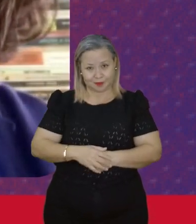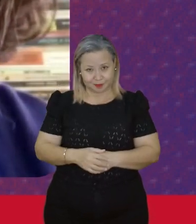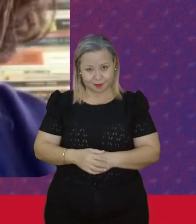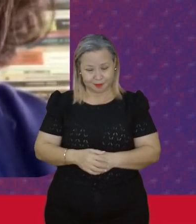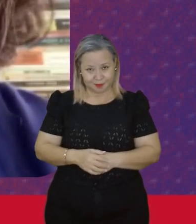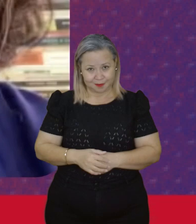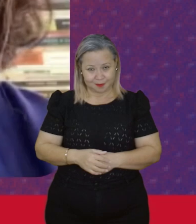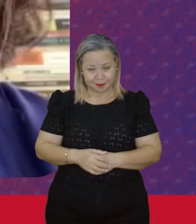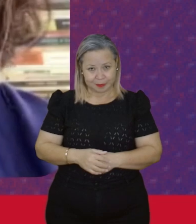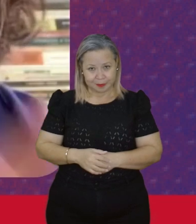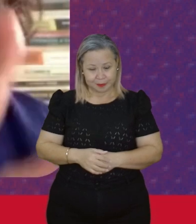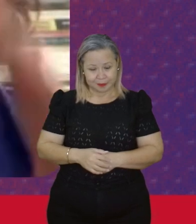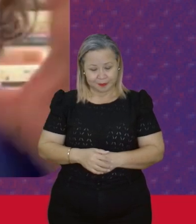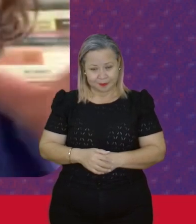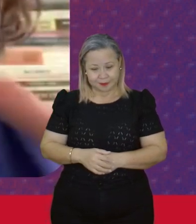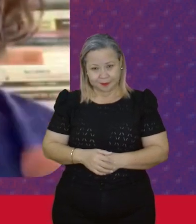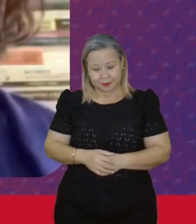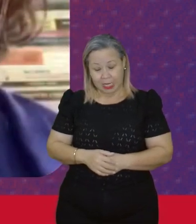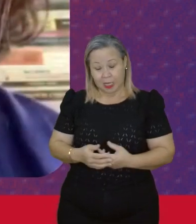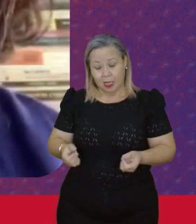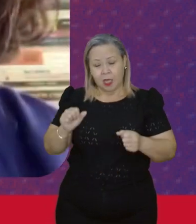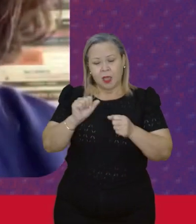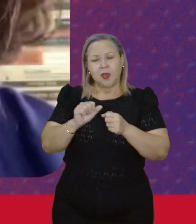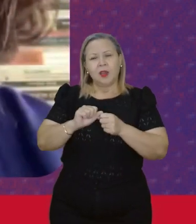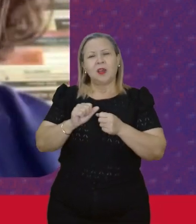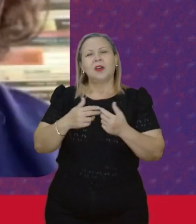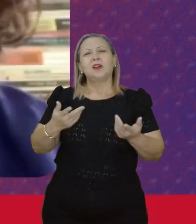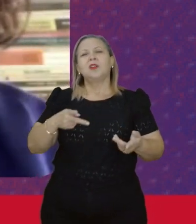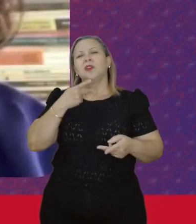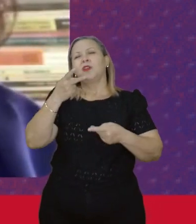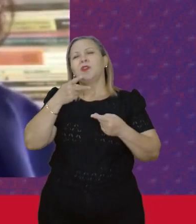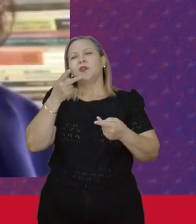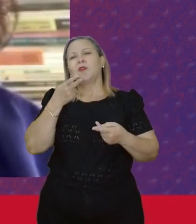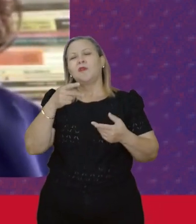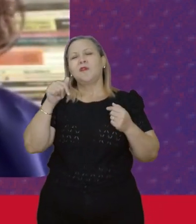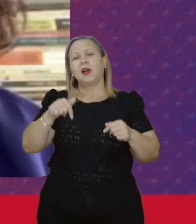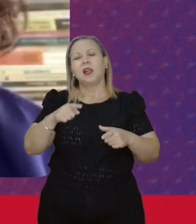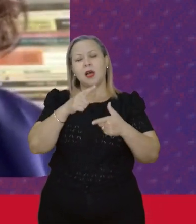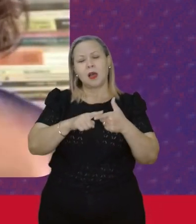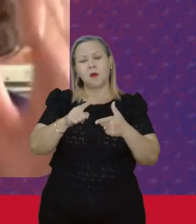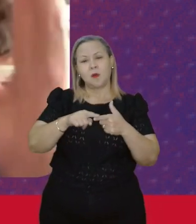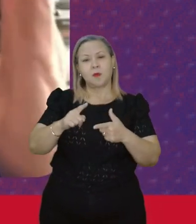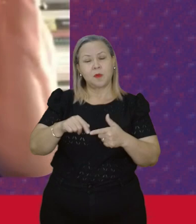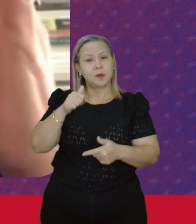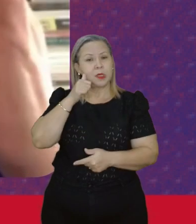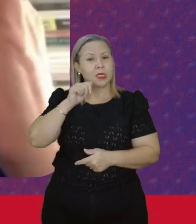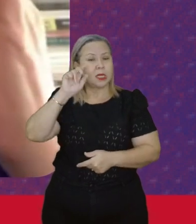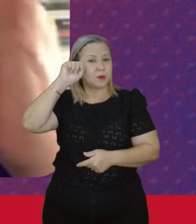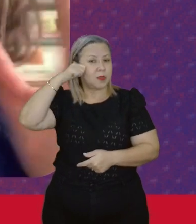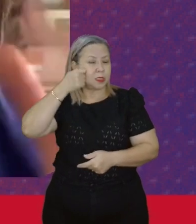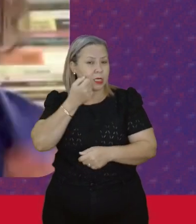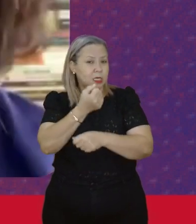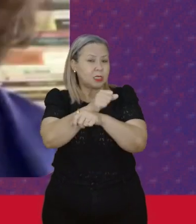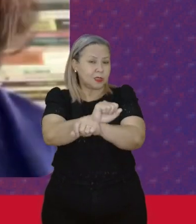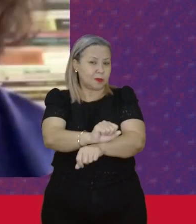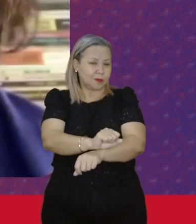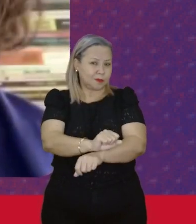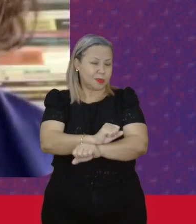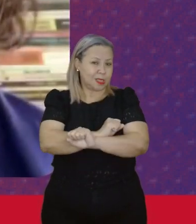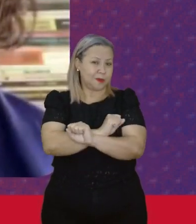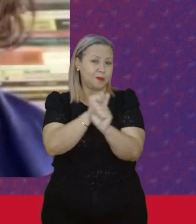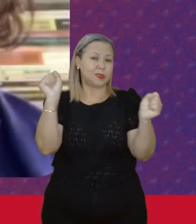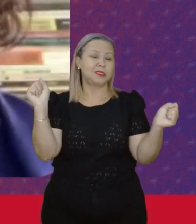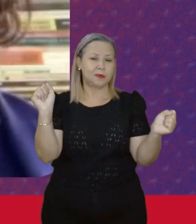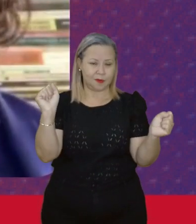sexual. Por que eu estou fazendo referência ao problema das mulheres negras e da escravidão? Porque não é possível